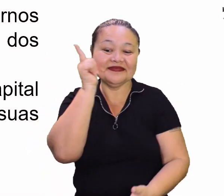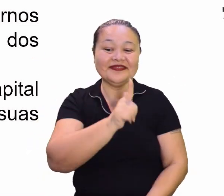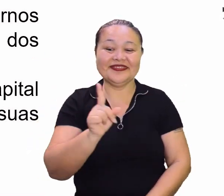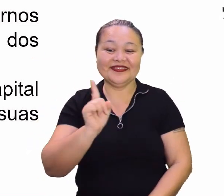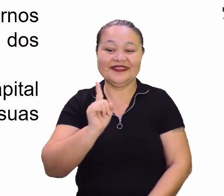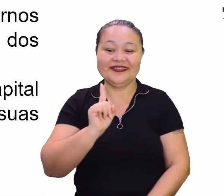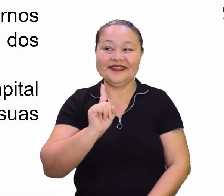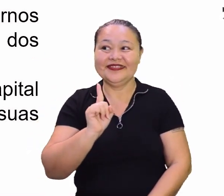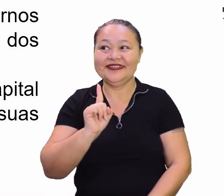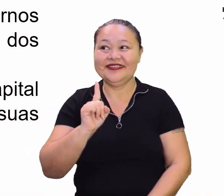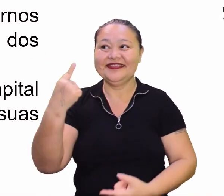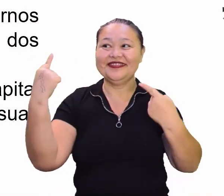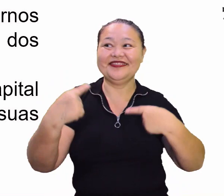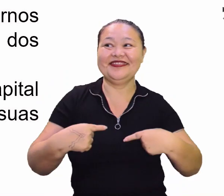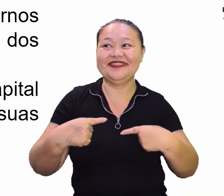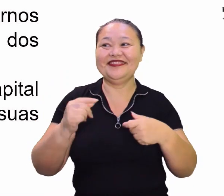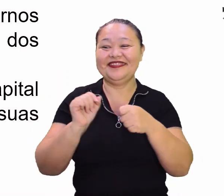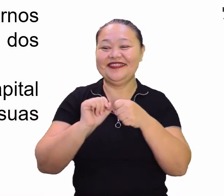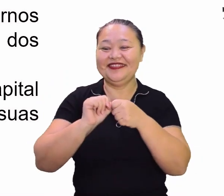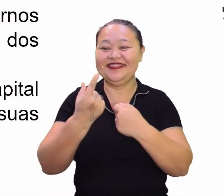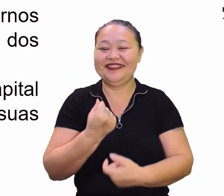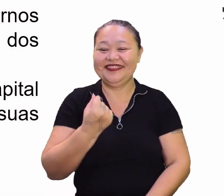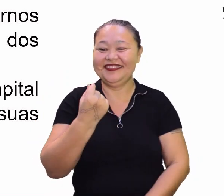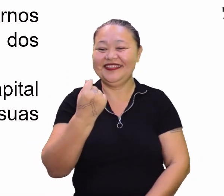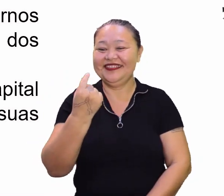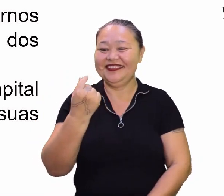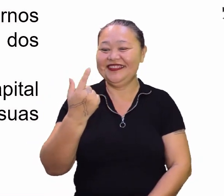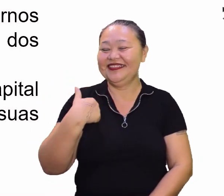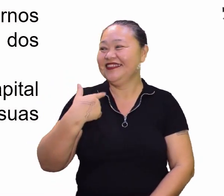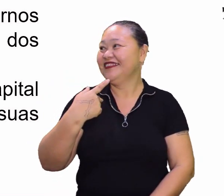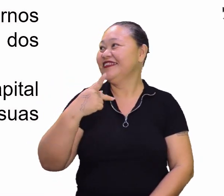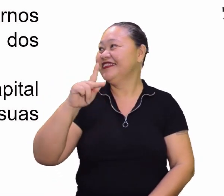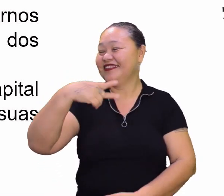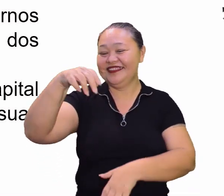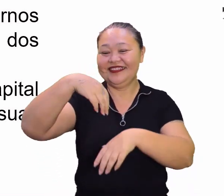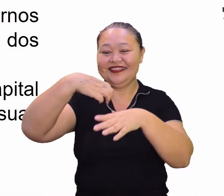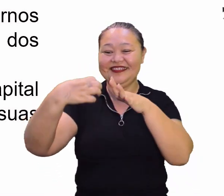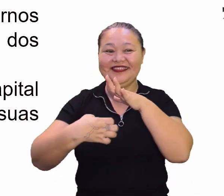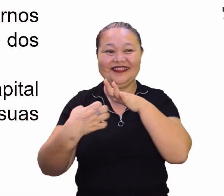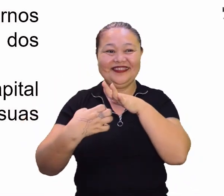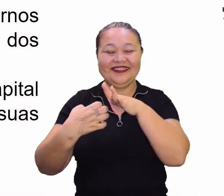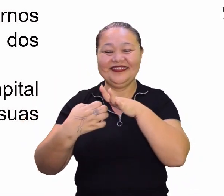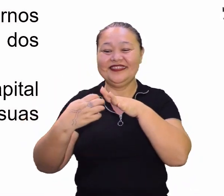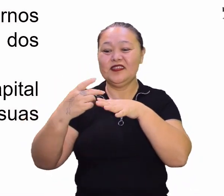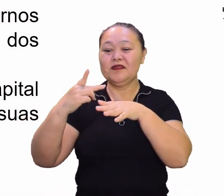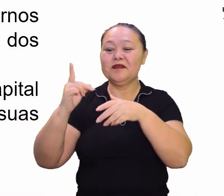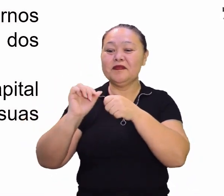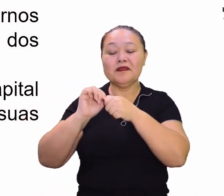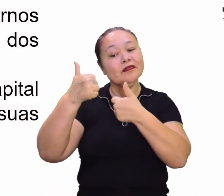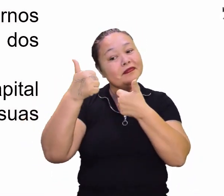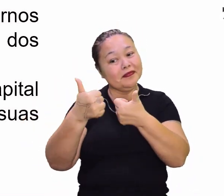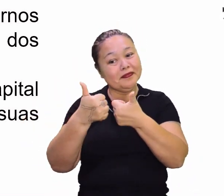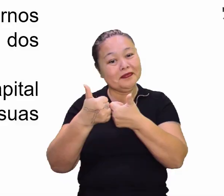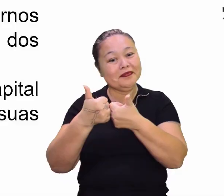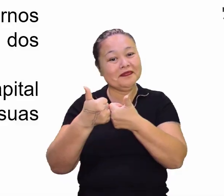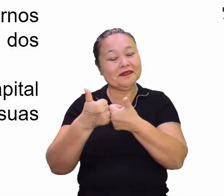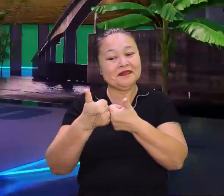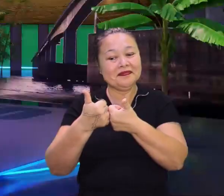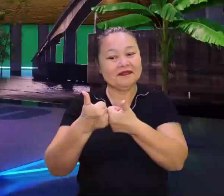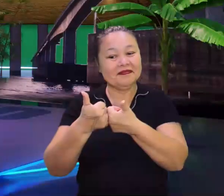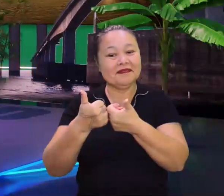conseguiram competir com os preços das multinacionais internacionais. É isso aí. É isso aí,